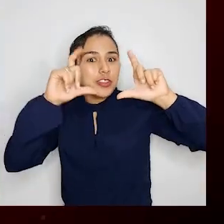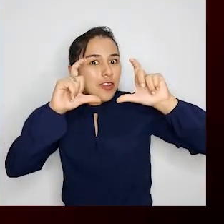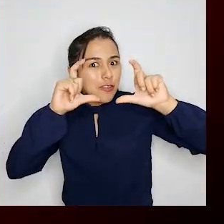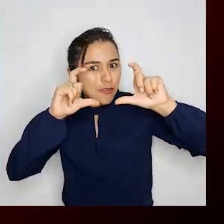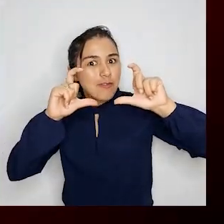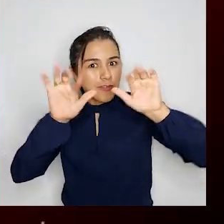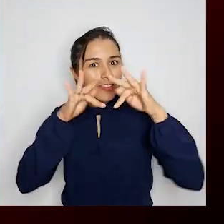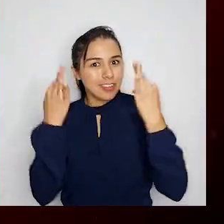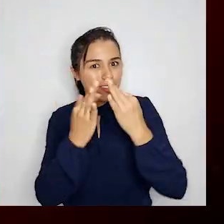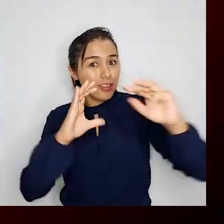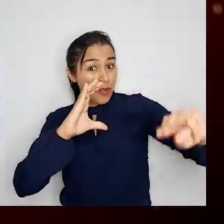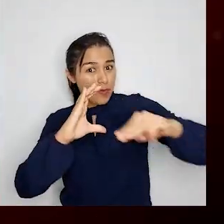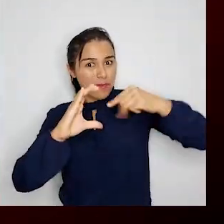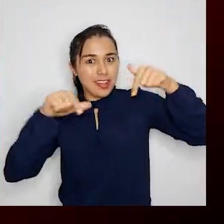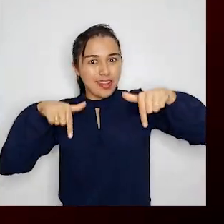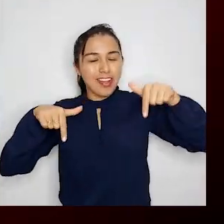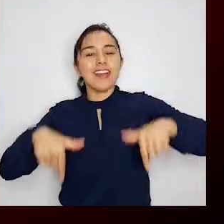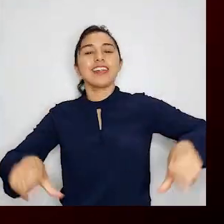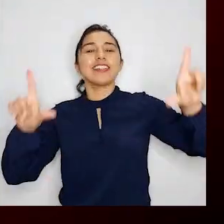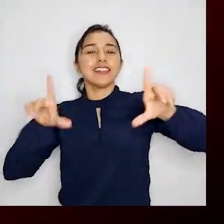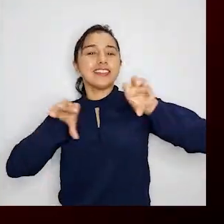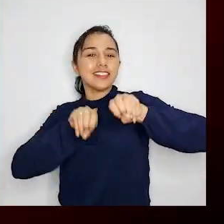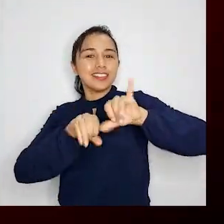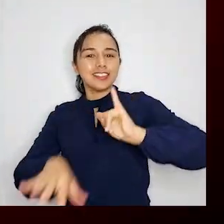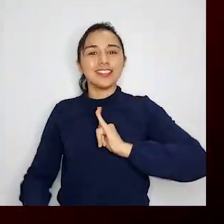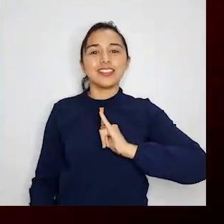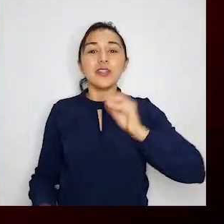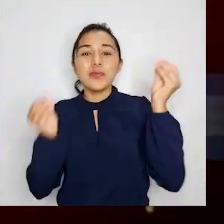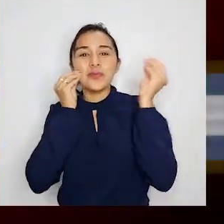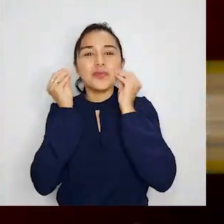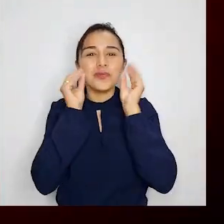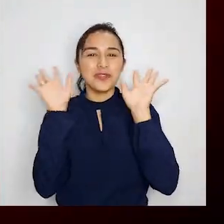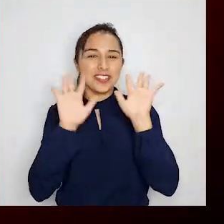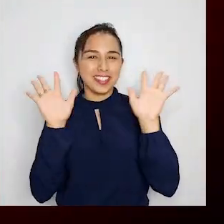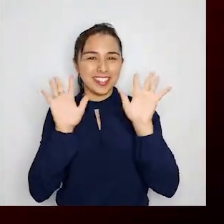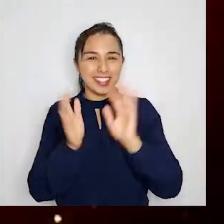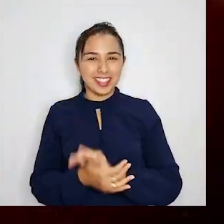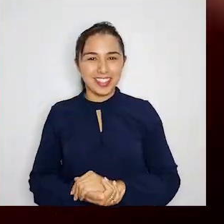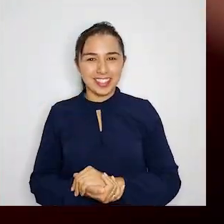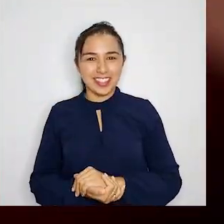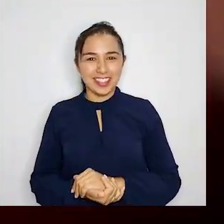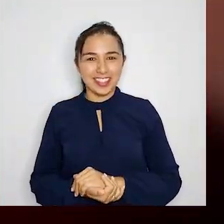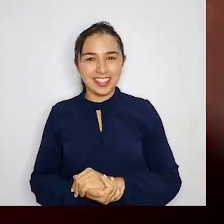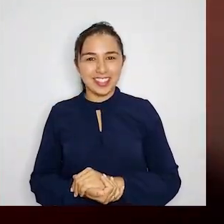fotinhas e mandar aqui para a TV Educa aí. Beijos, até a próxima!